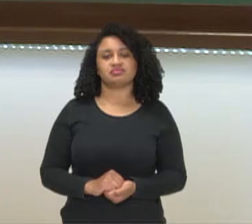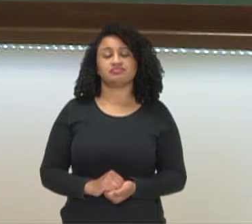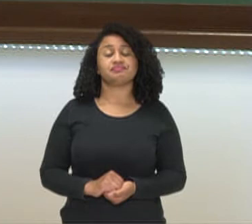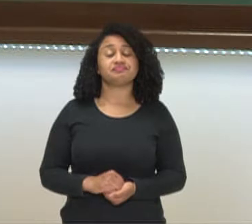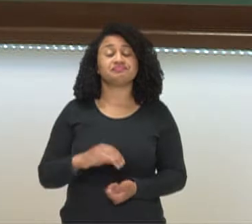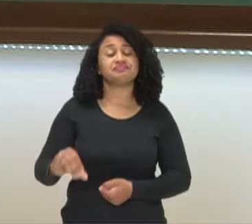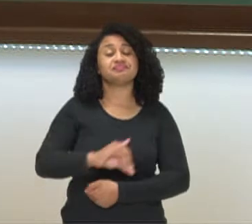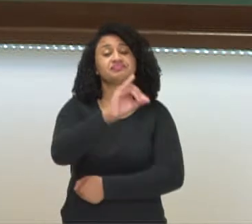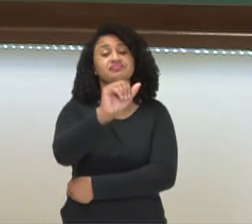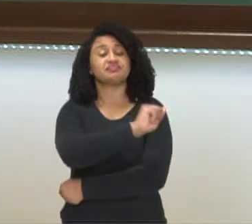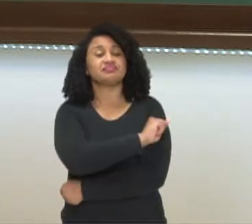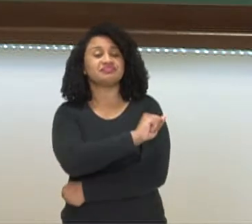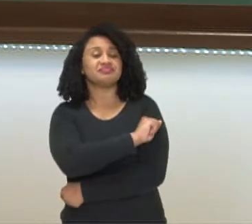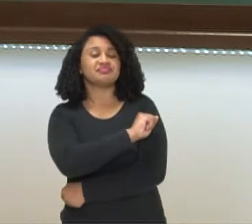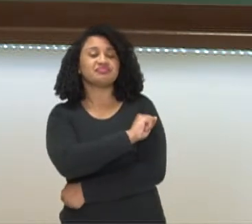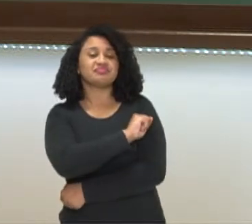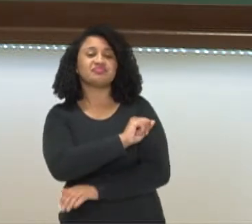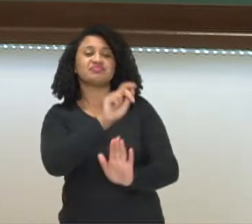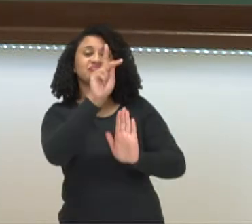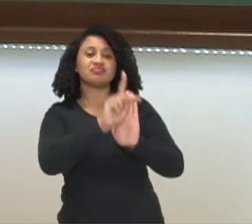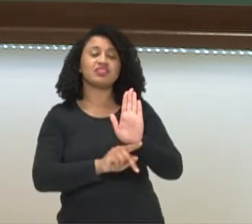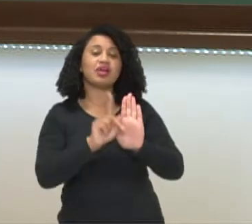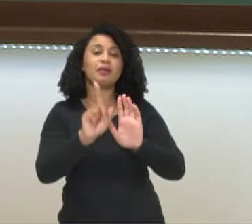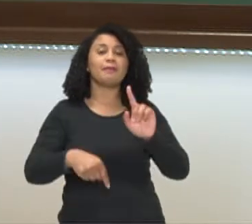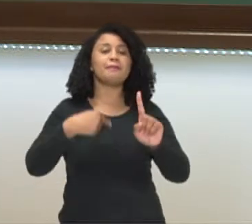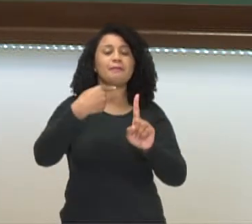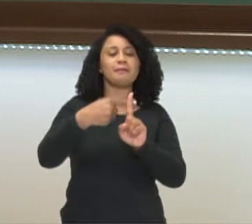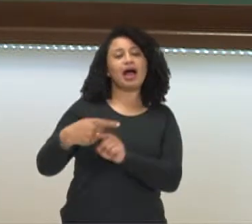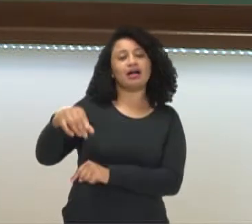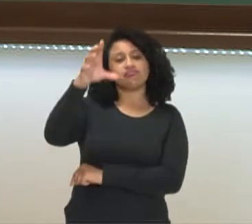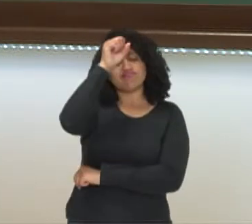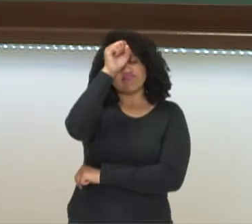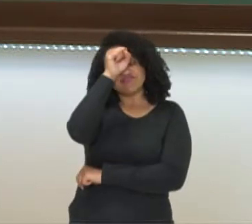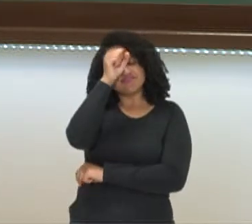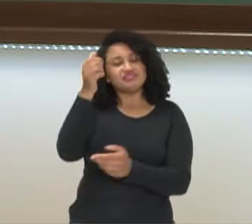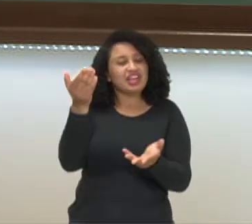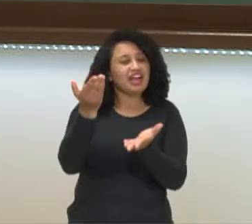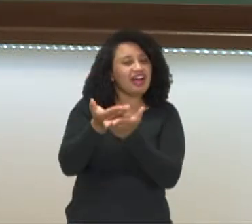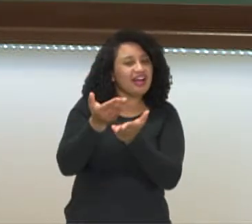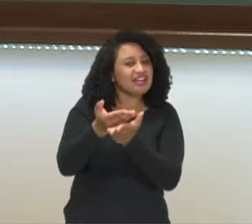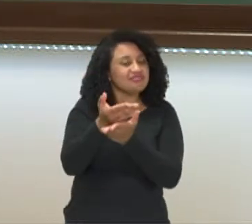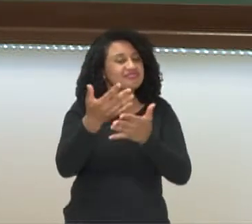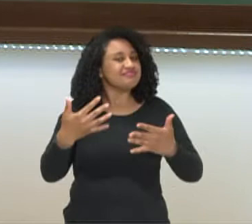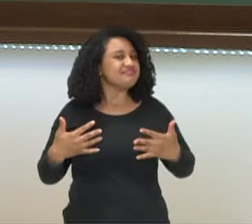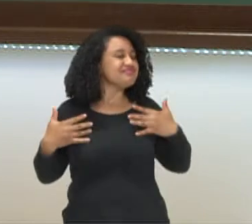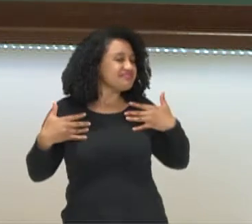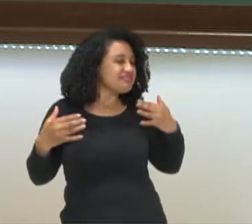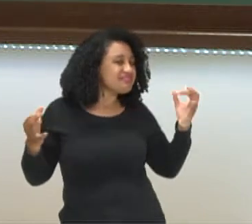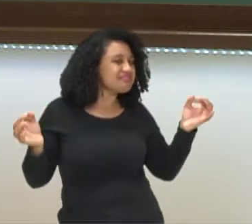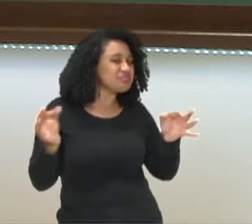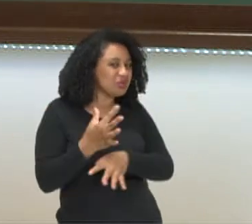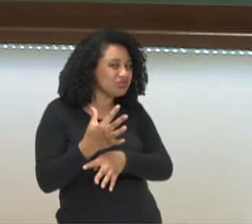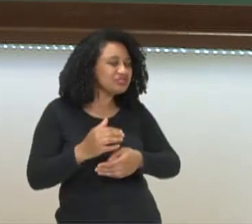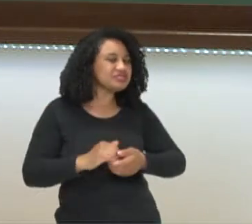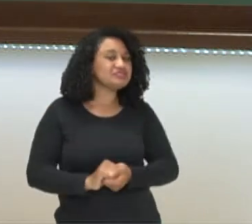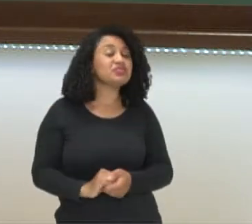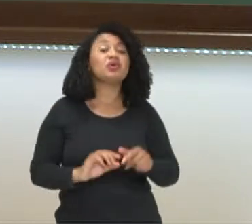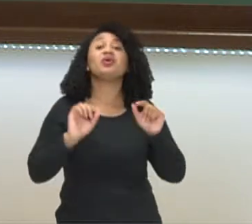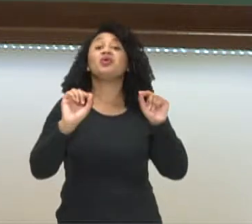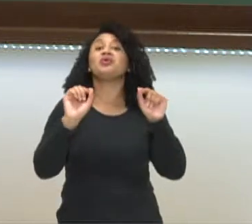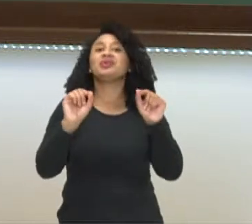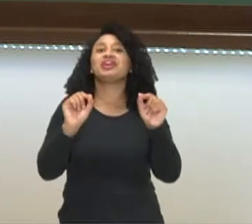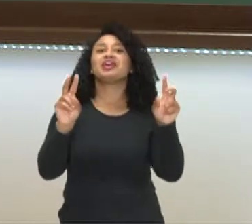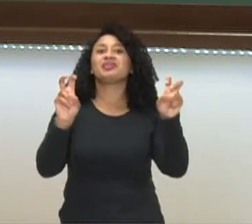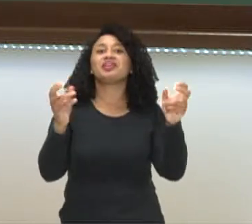Olá, estudantes do programa Mais Aprendizagem. Estamos aqui para mais uma aula. Você está animado? Está preparado? O que será que é o